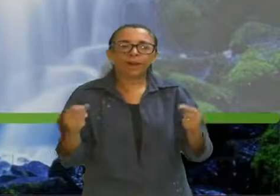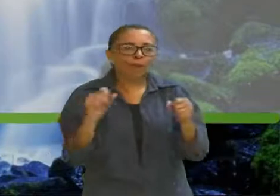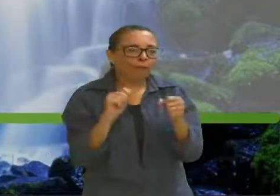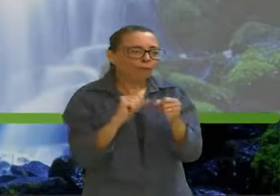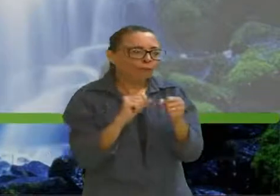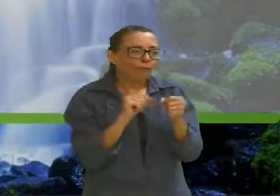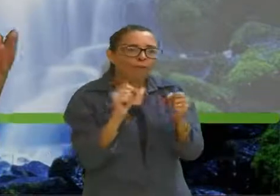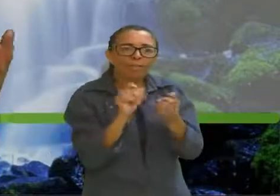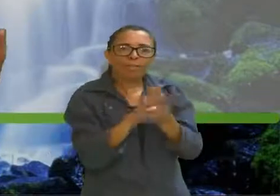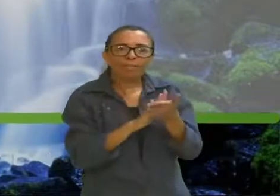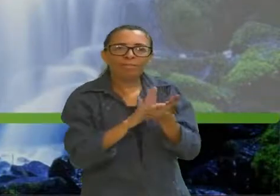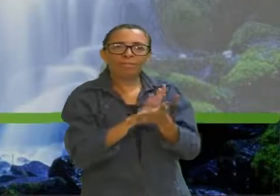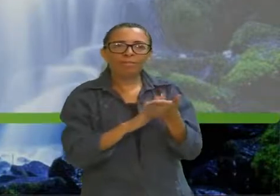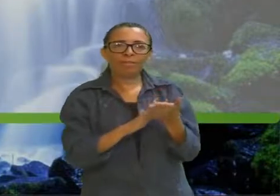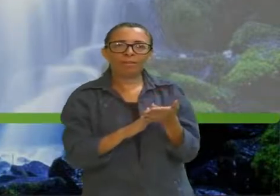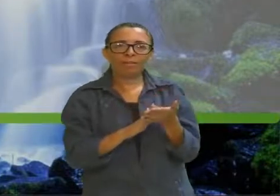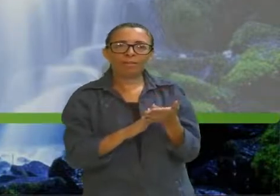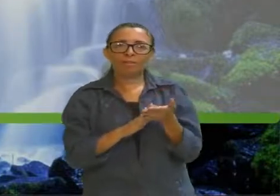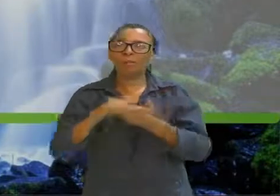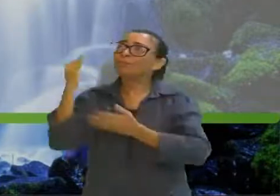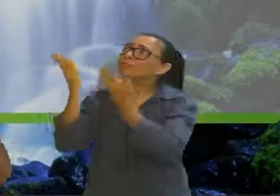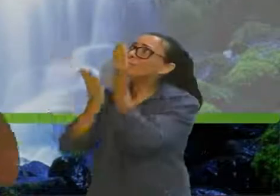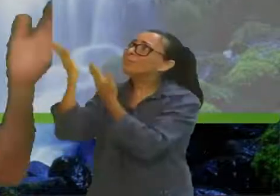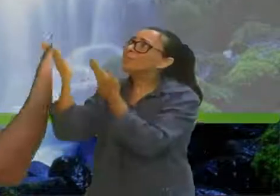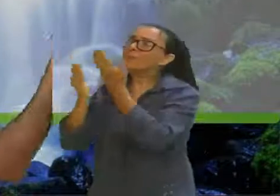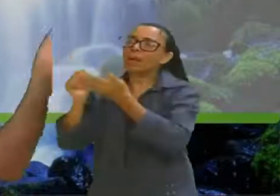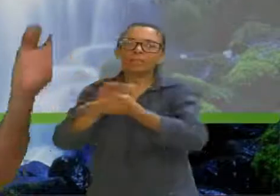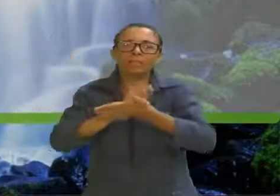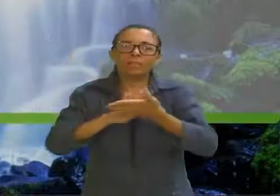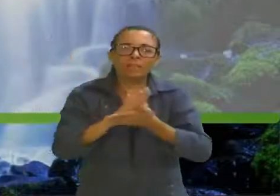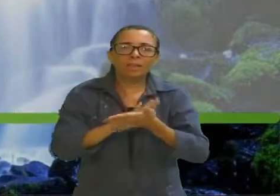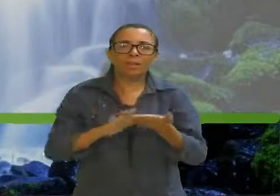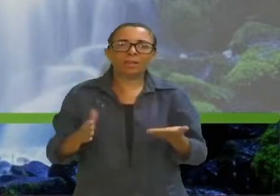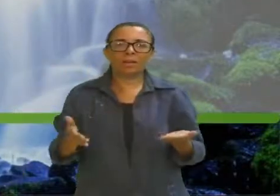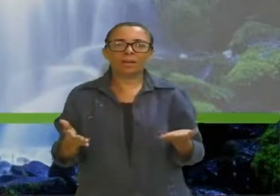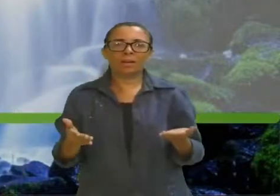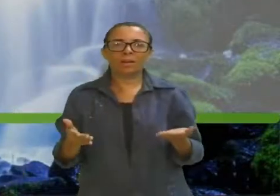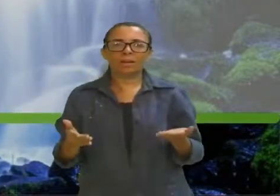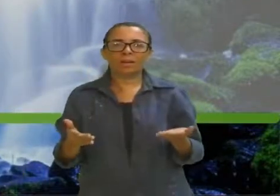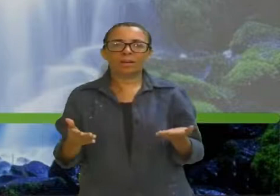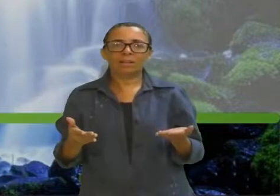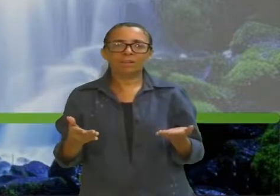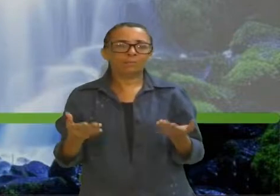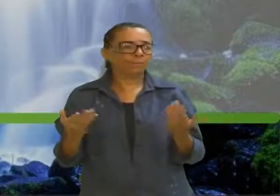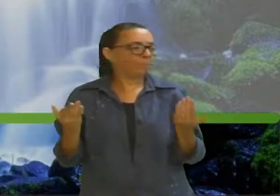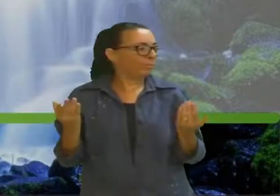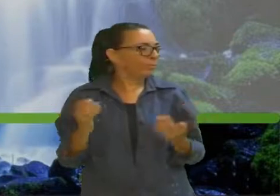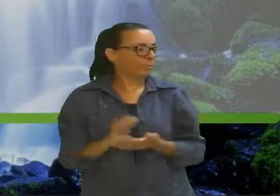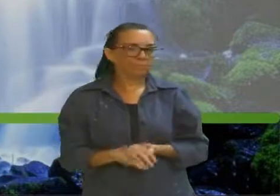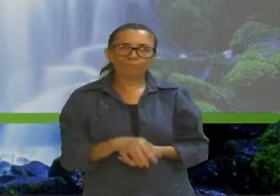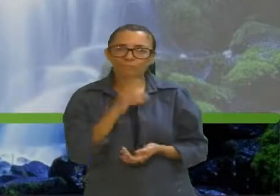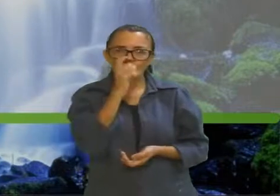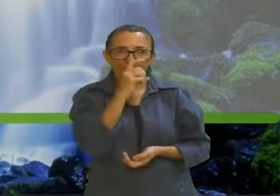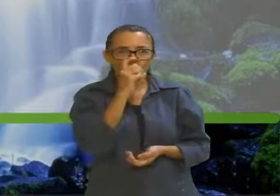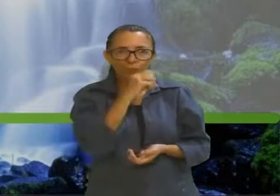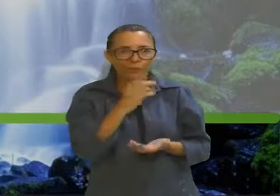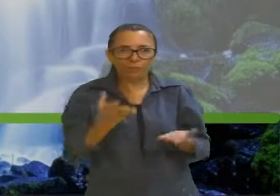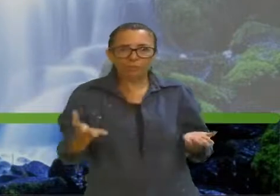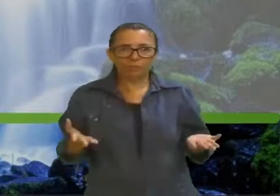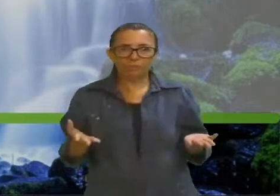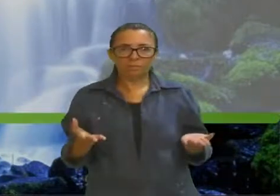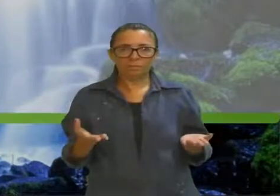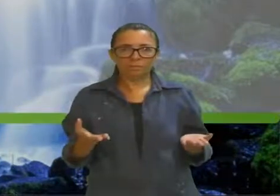maravilhosos. Eu leio e fico lisonjeado. Mas, amados,